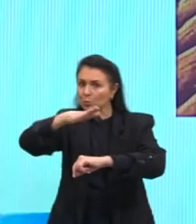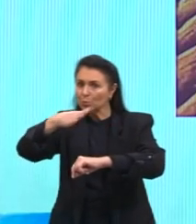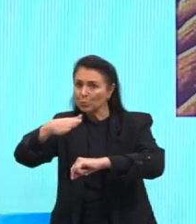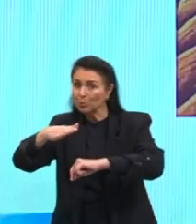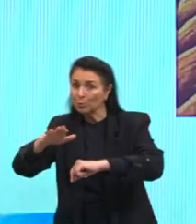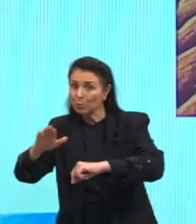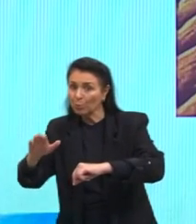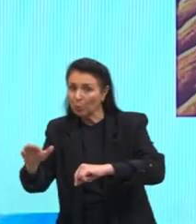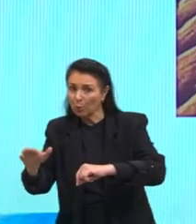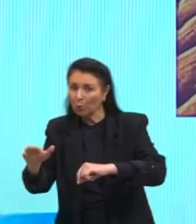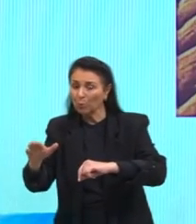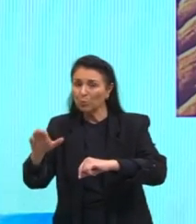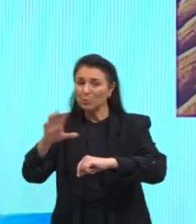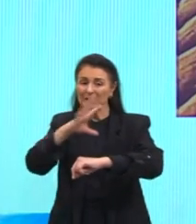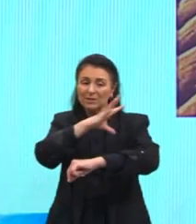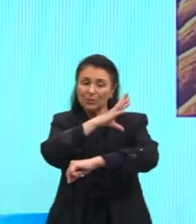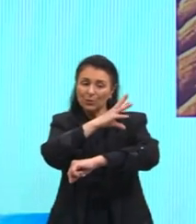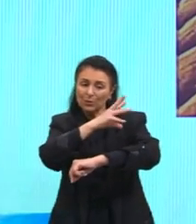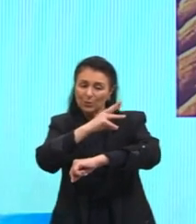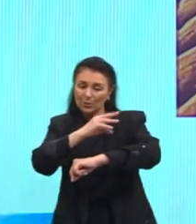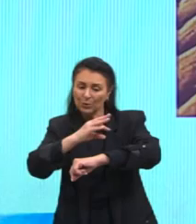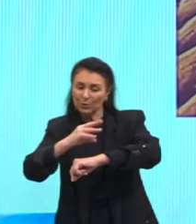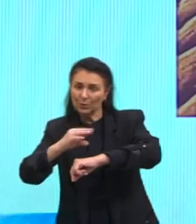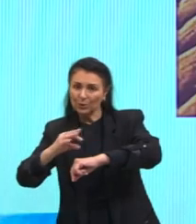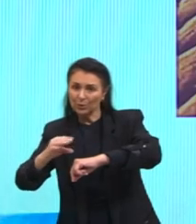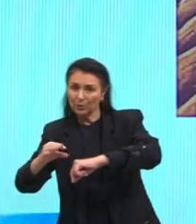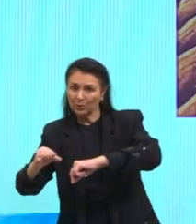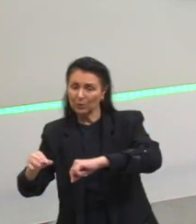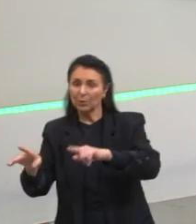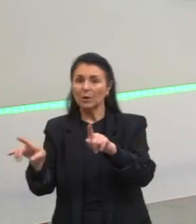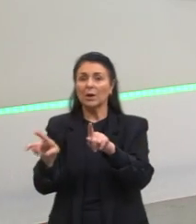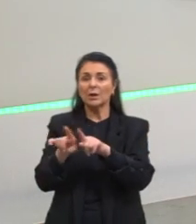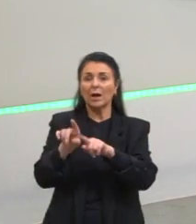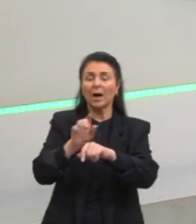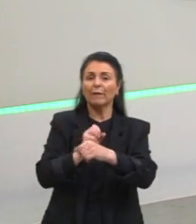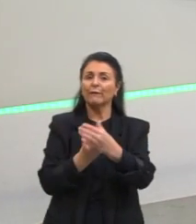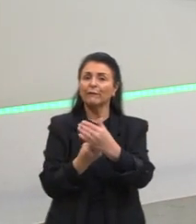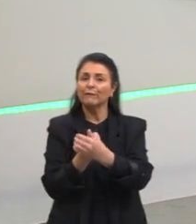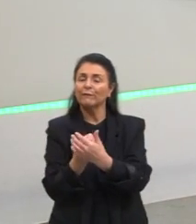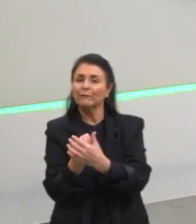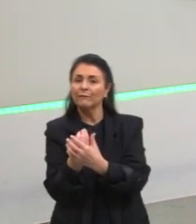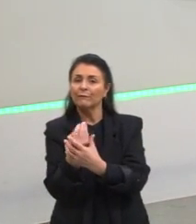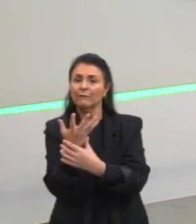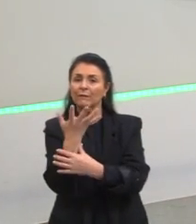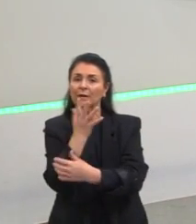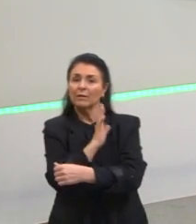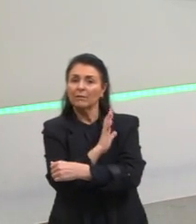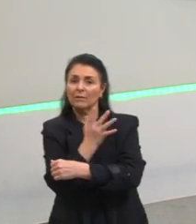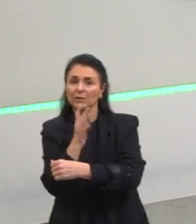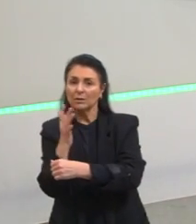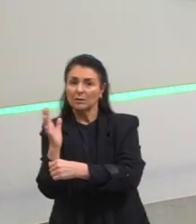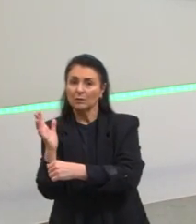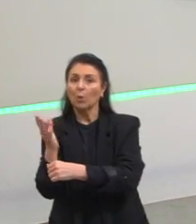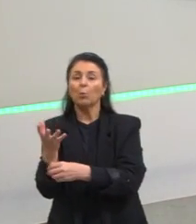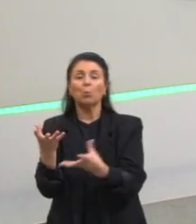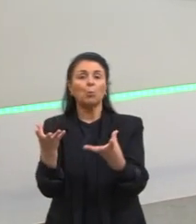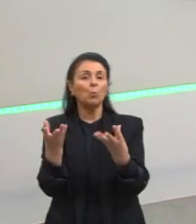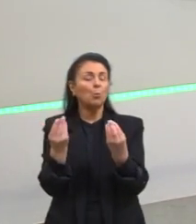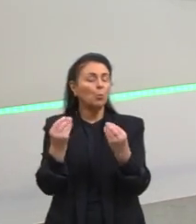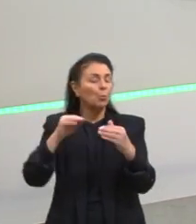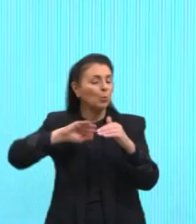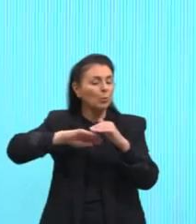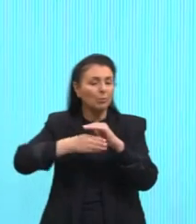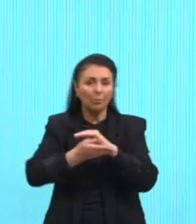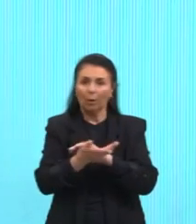destruídos aí que nós temos esses Morrinhos aí tá agonizado e as vegetação que eu trouxe para vocês extremamente adaptada